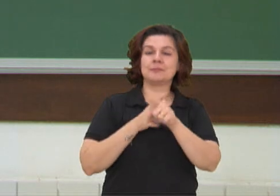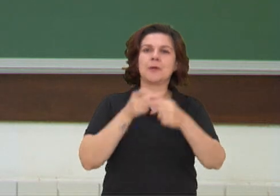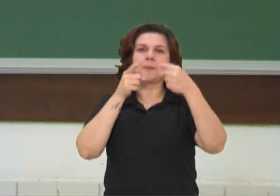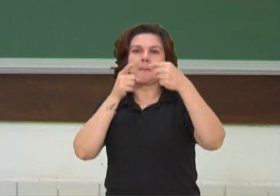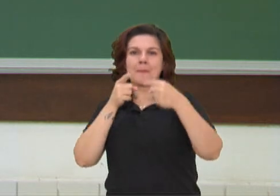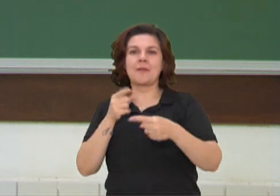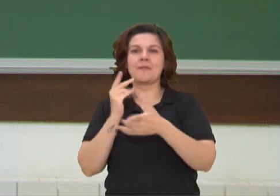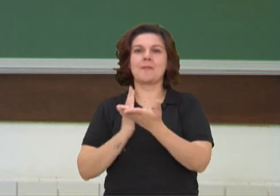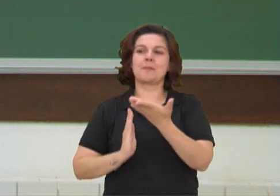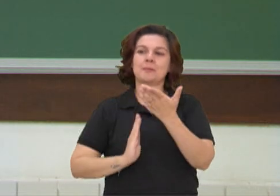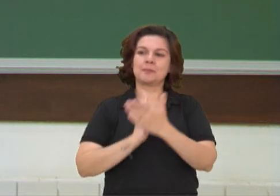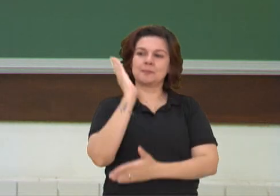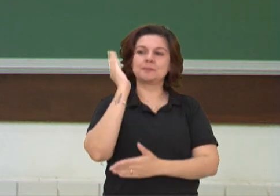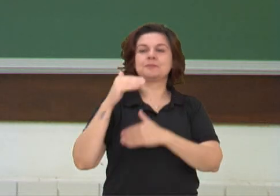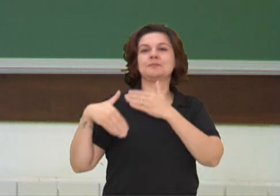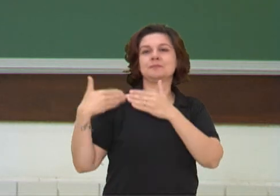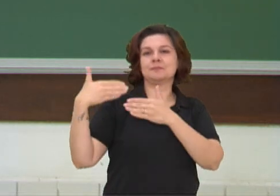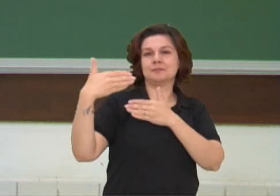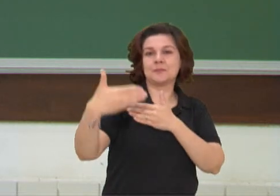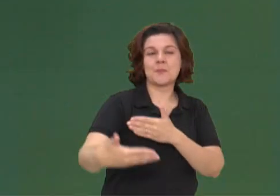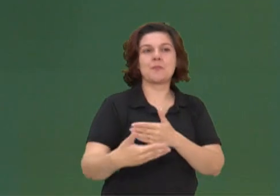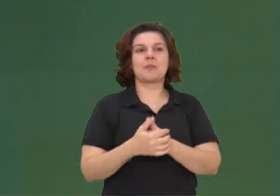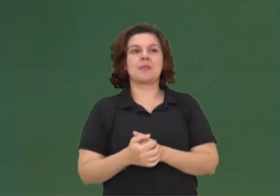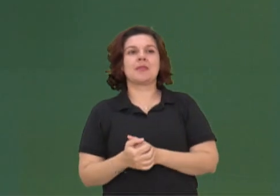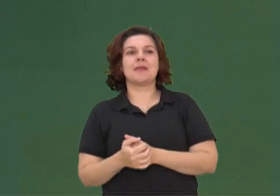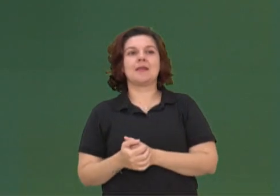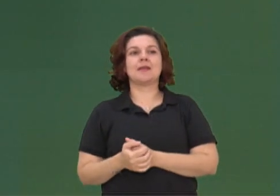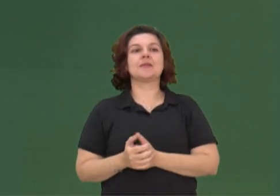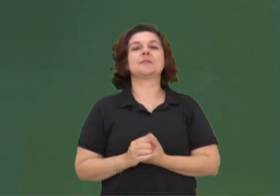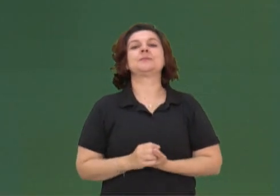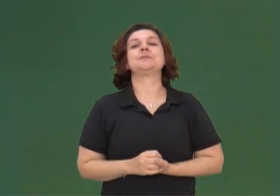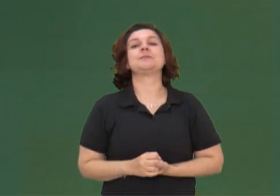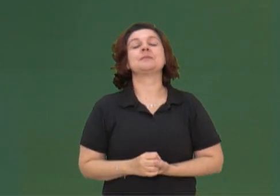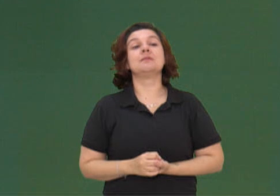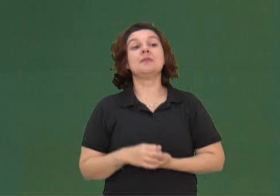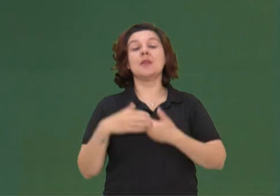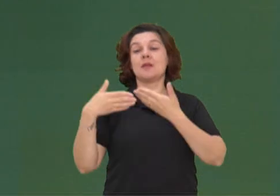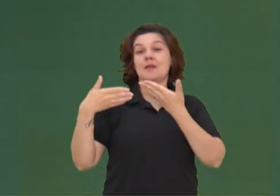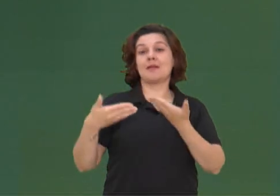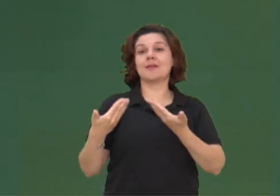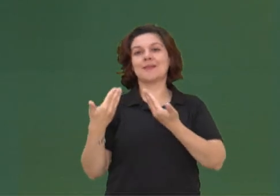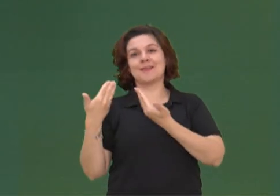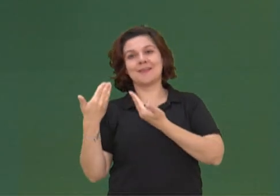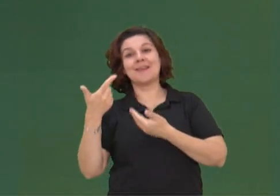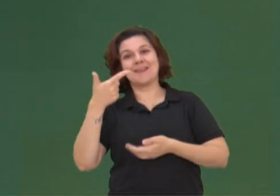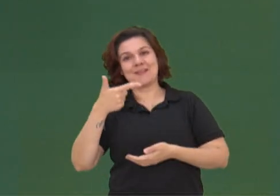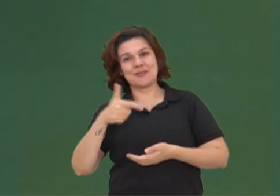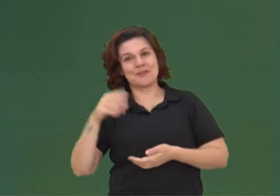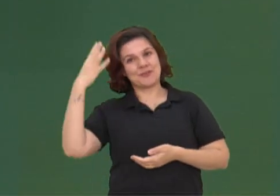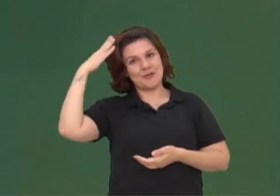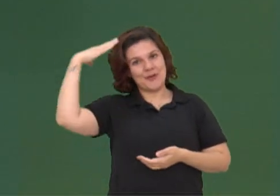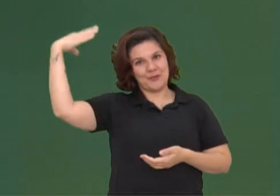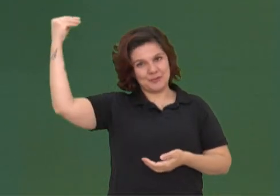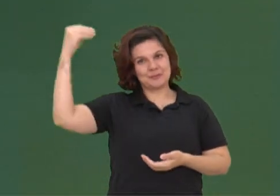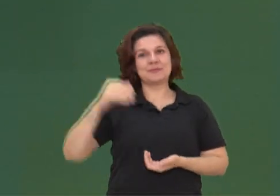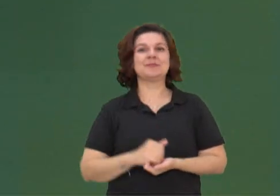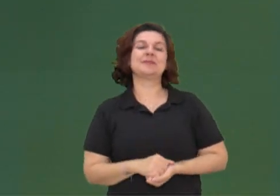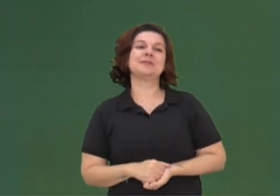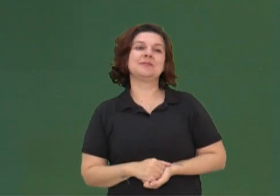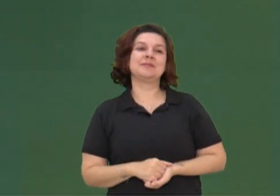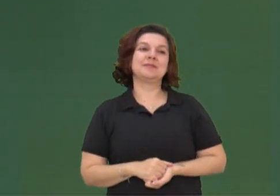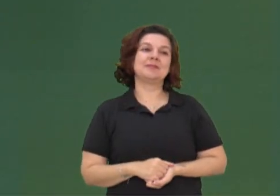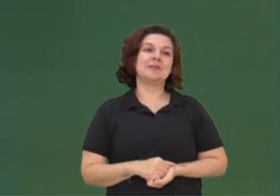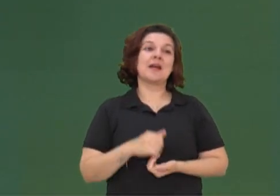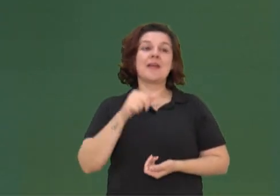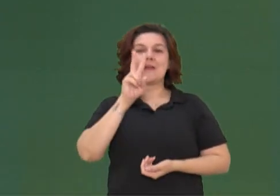alguma adversidade ali no decorrer ali das atividades. Então aqui eu trouxe para vocês aí o nosso querido Goku e o nosso